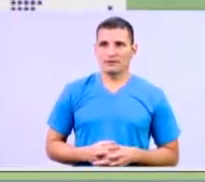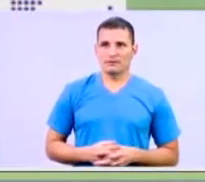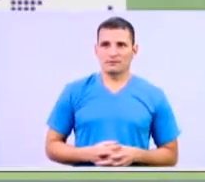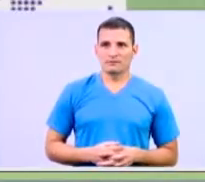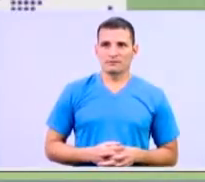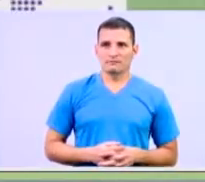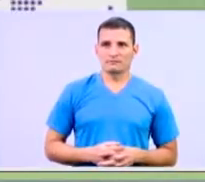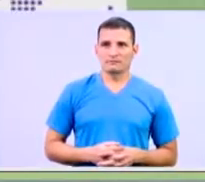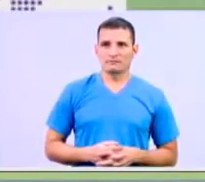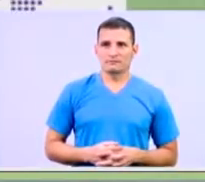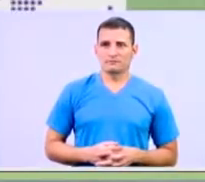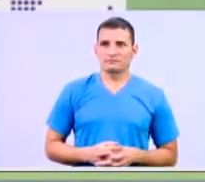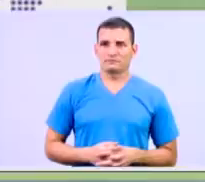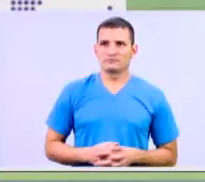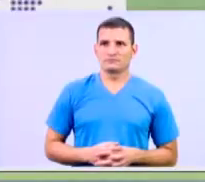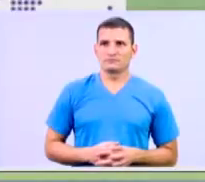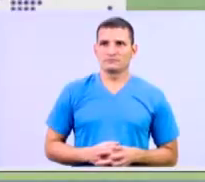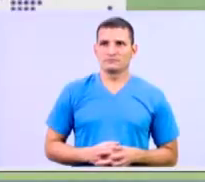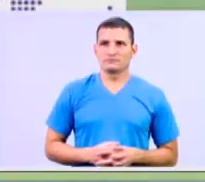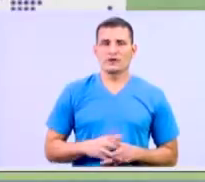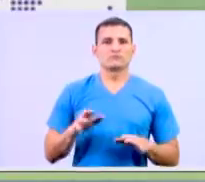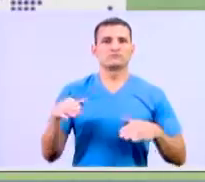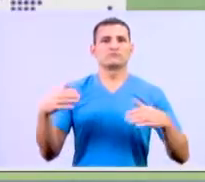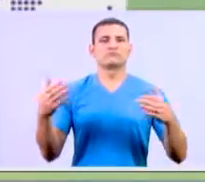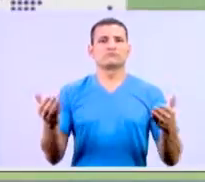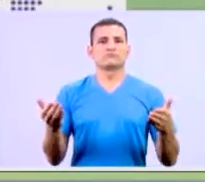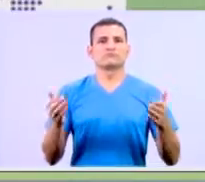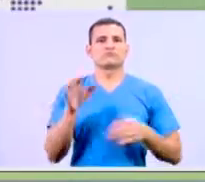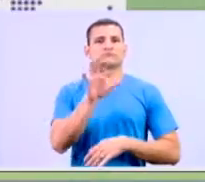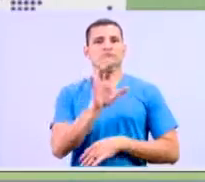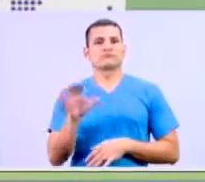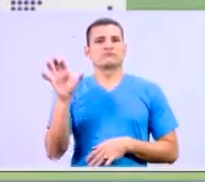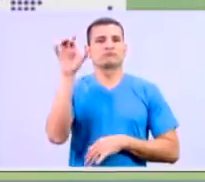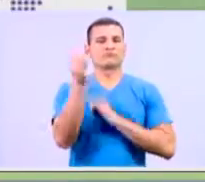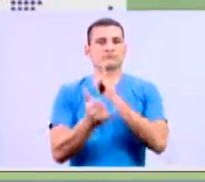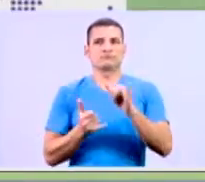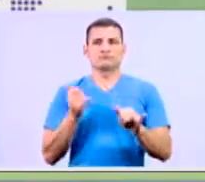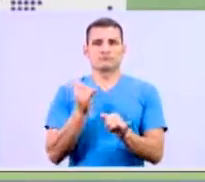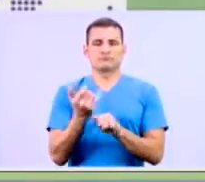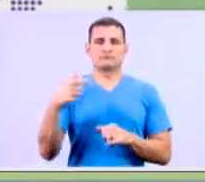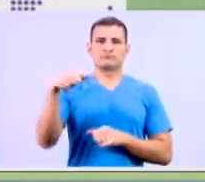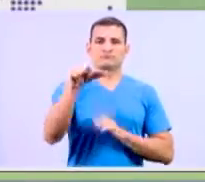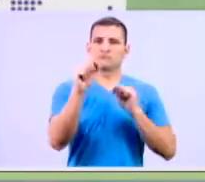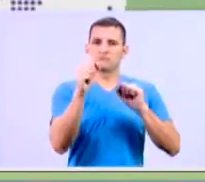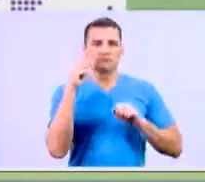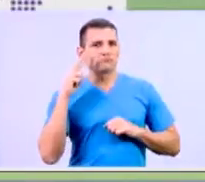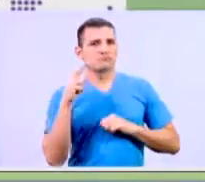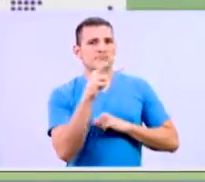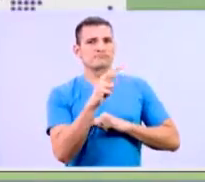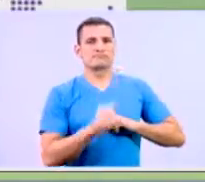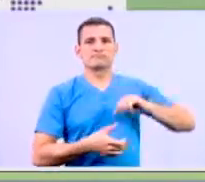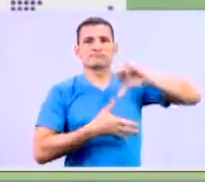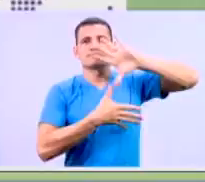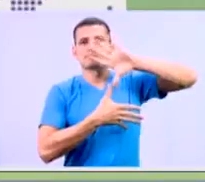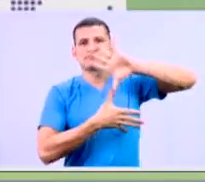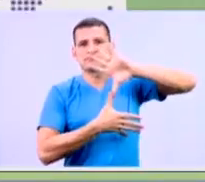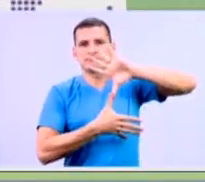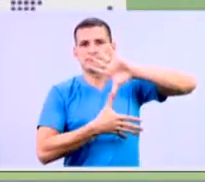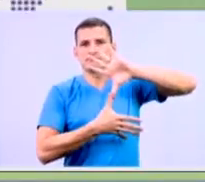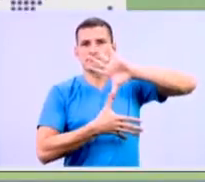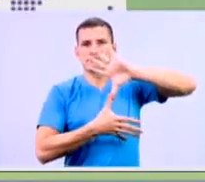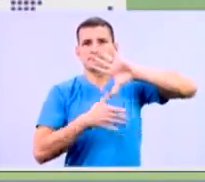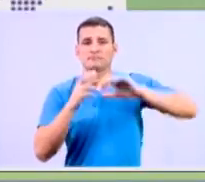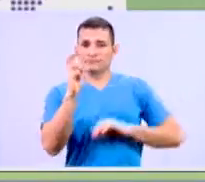Quais são os registros regionais na internet? Vocês podem ver no mapa que são